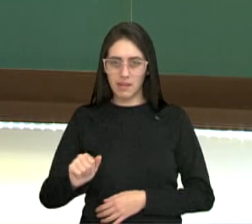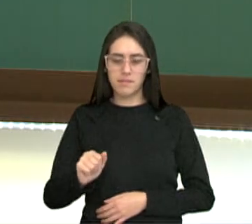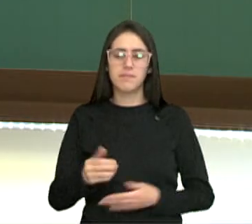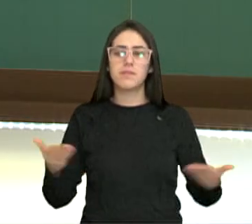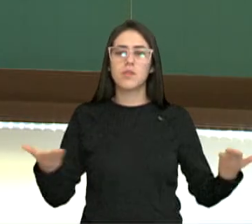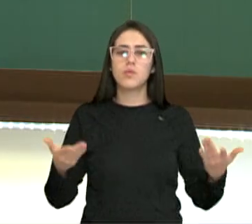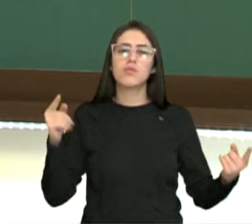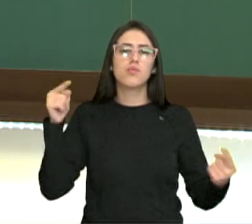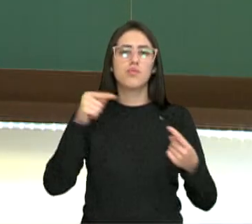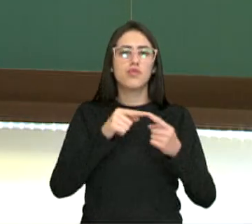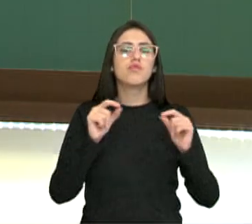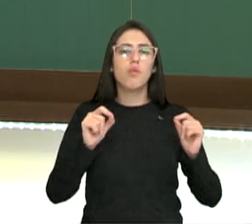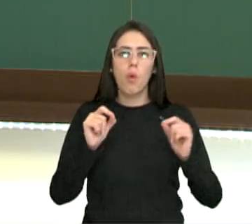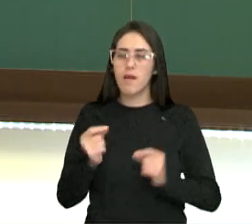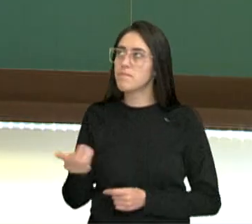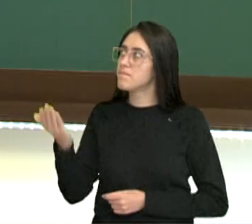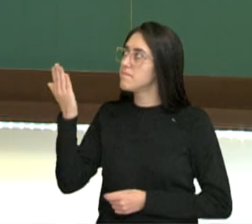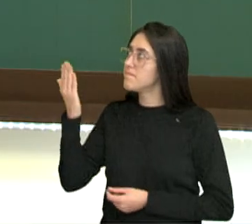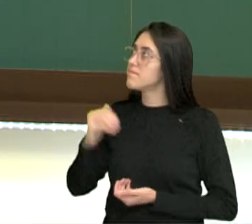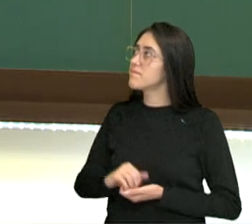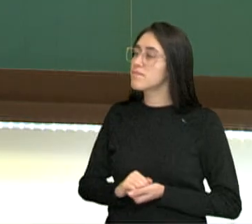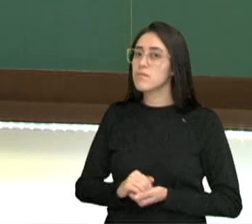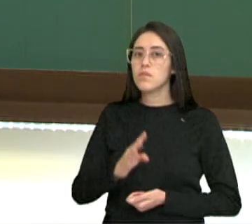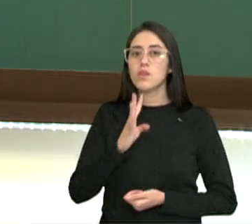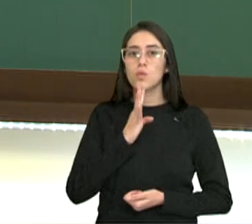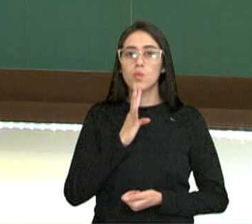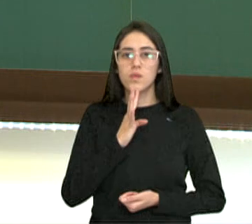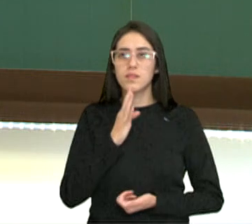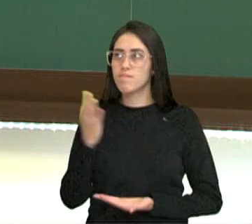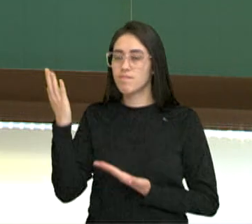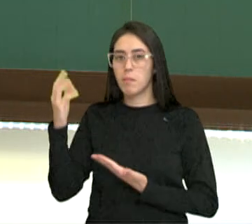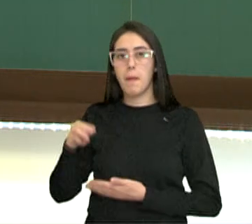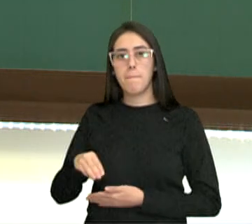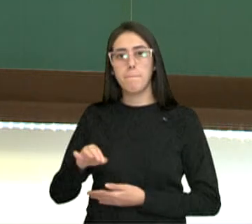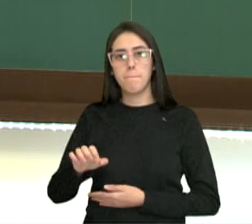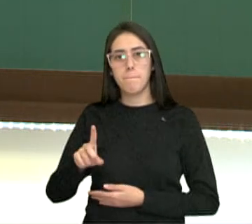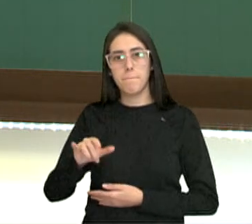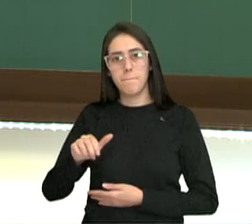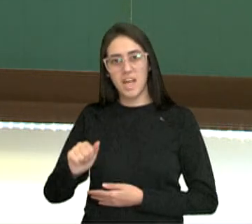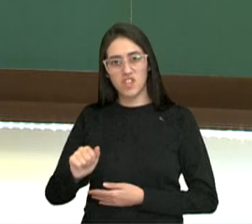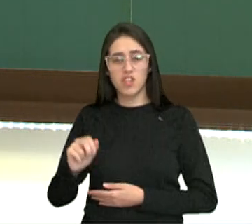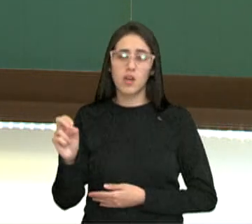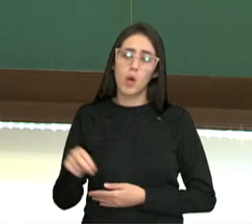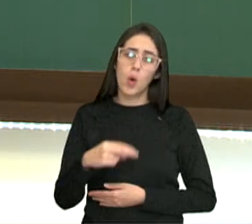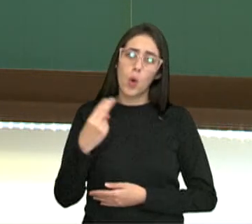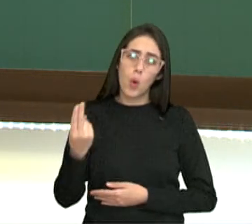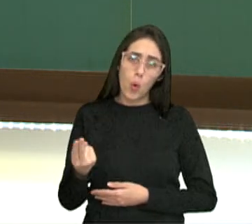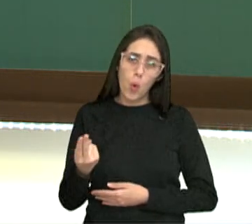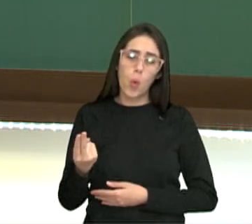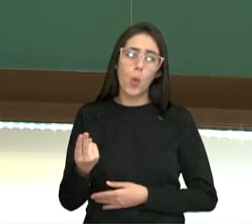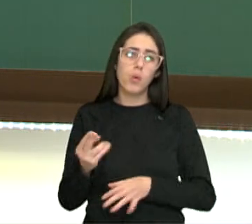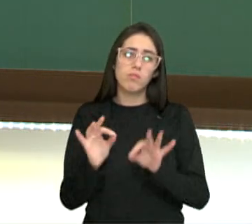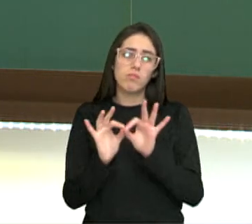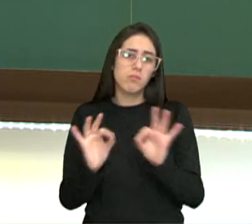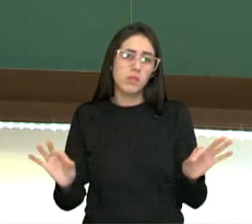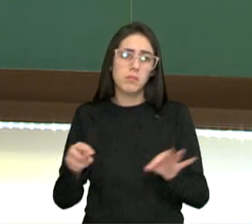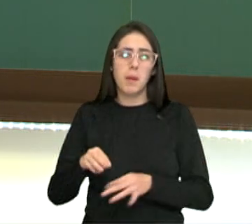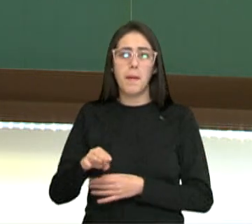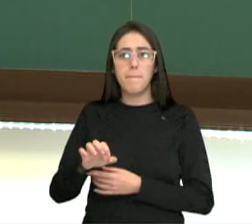é conhecermos a média aritmética ponderada ou simplesmente média